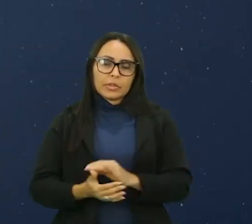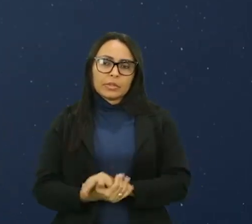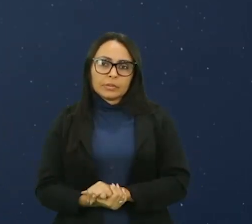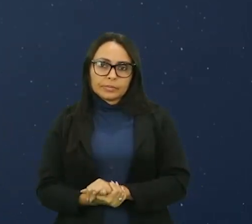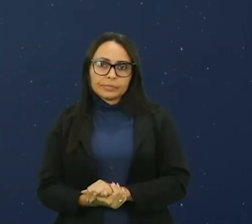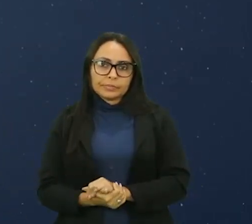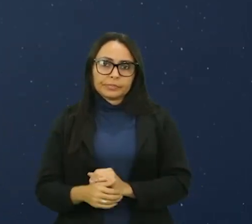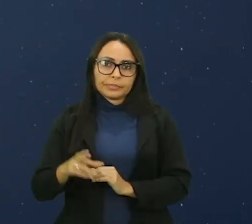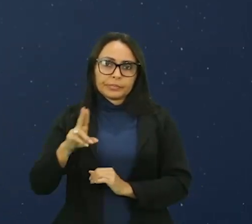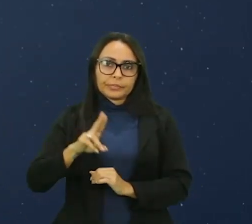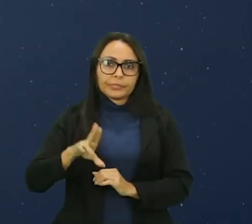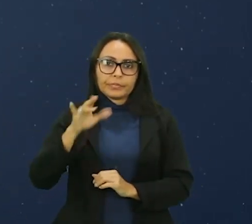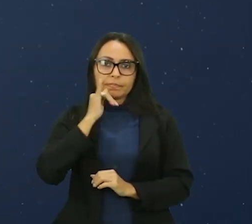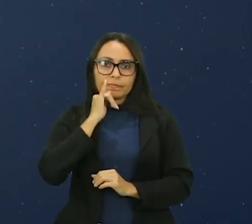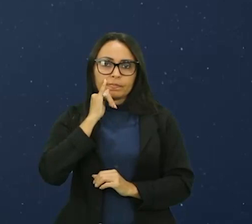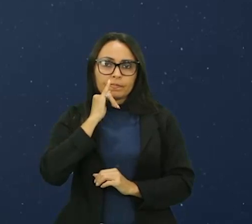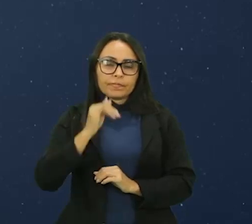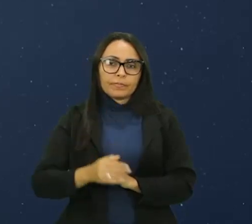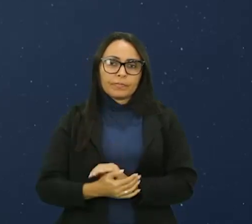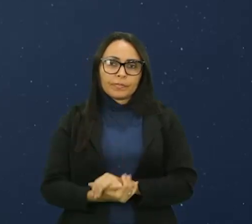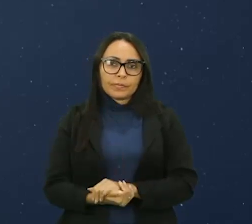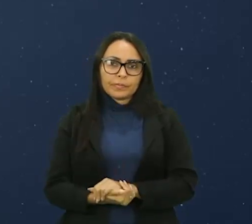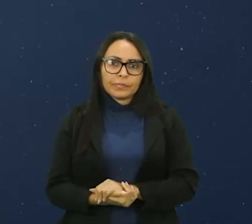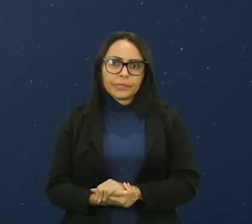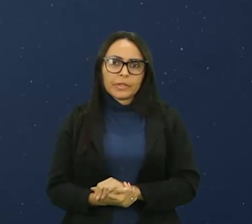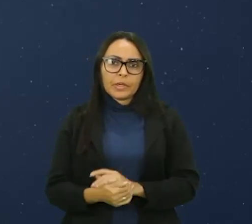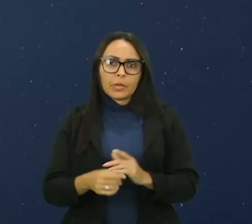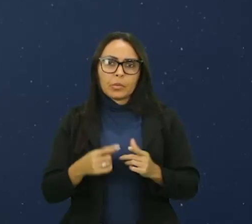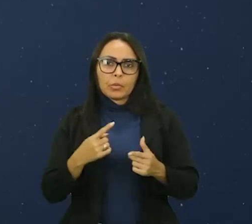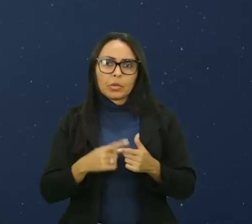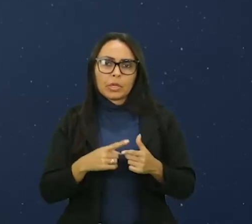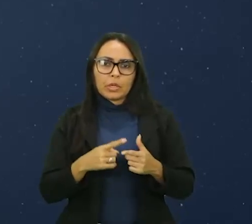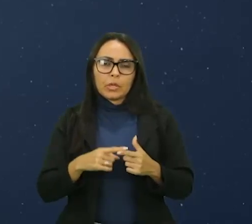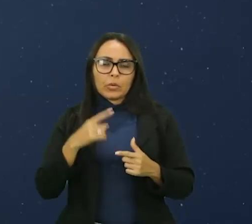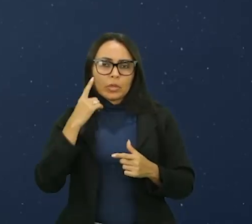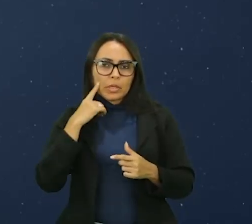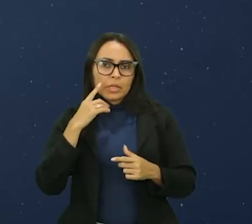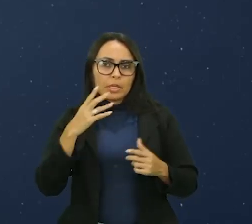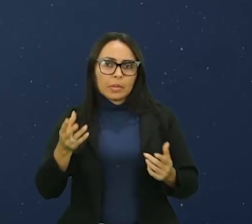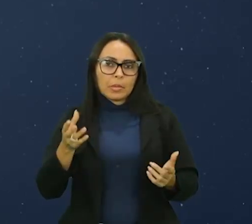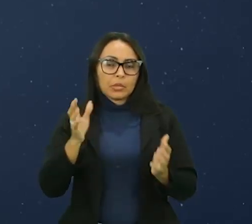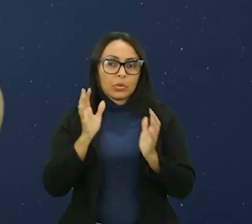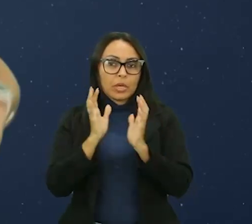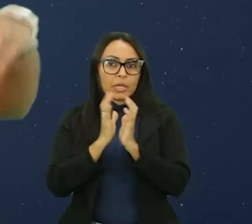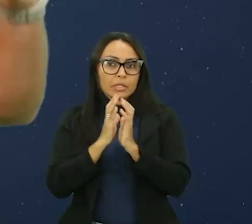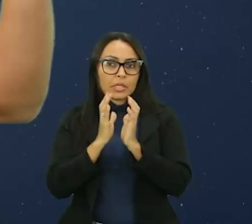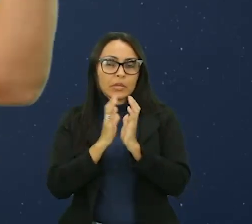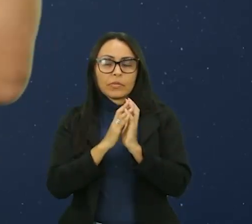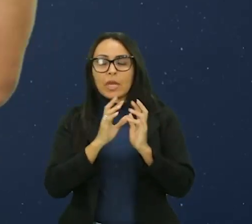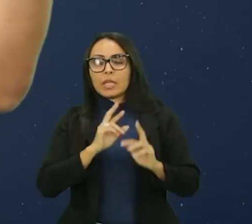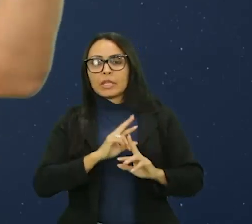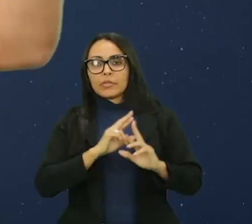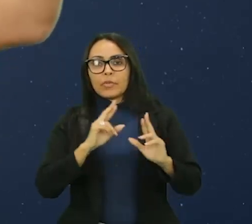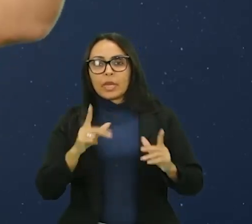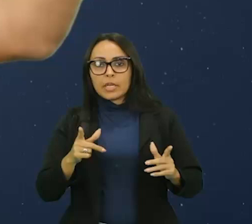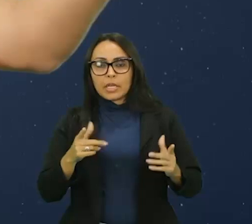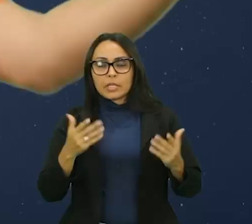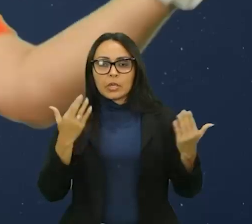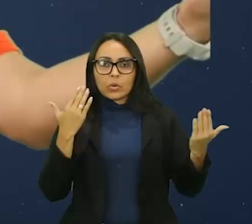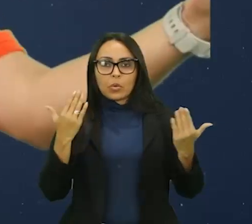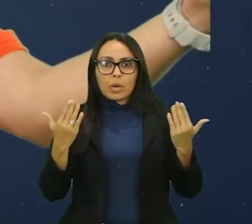Vamos usar aqui um exemplo. Por que o clima do Recife é diferente do clima